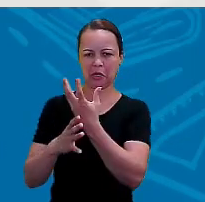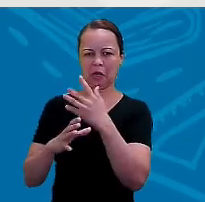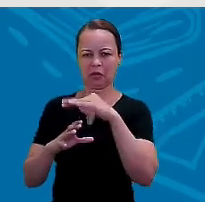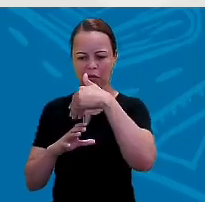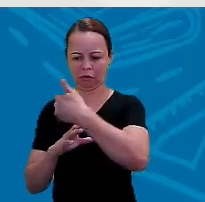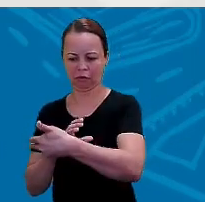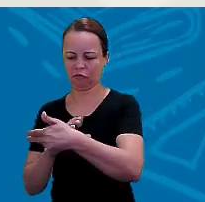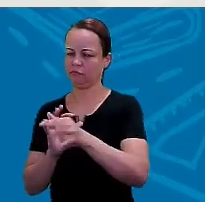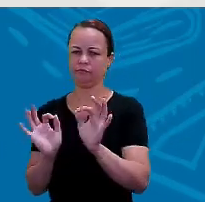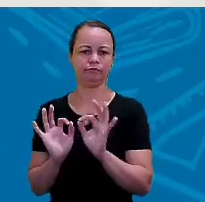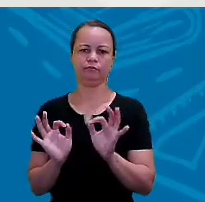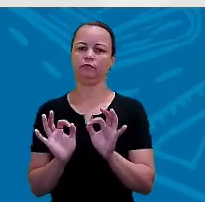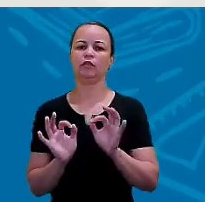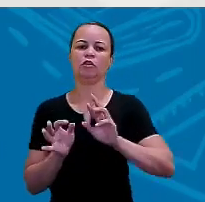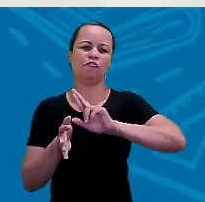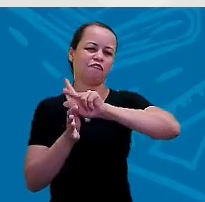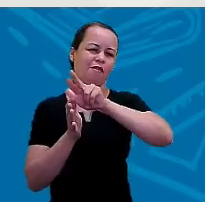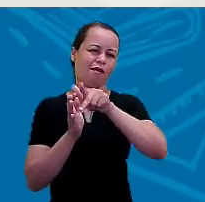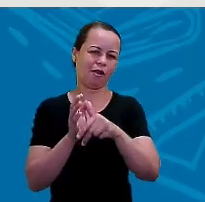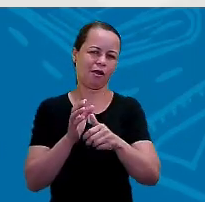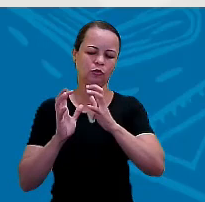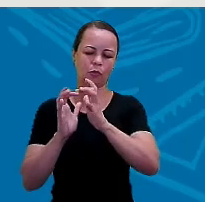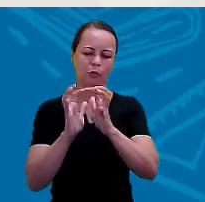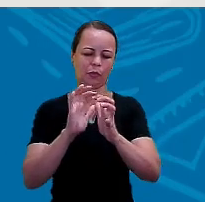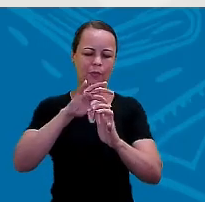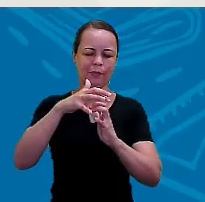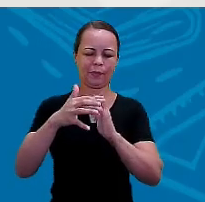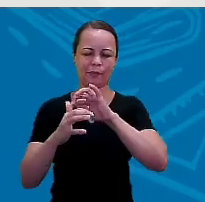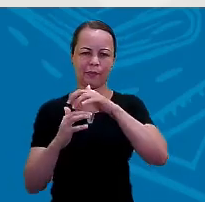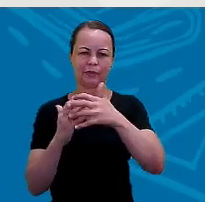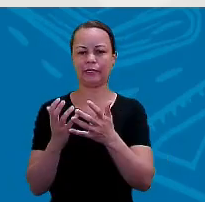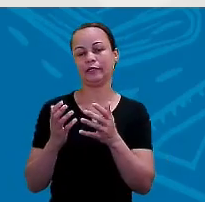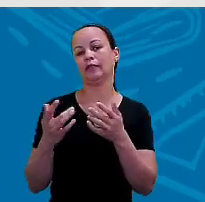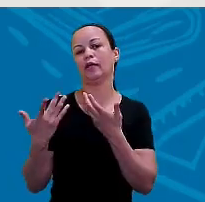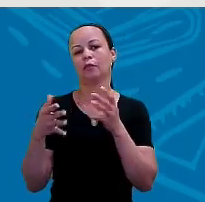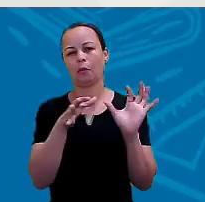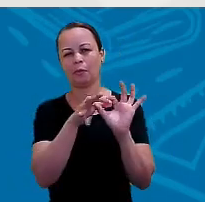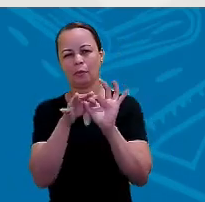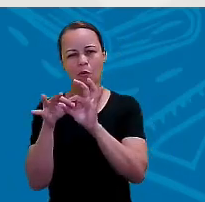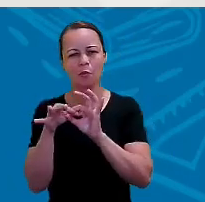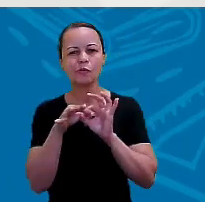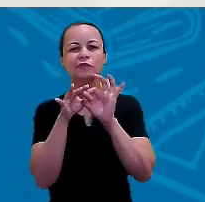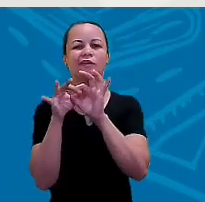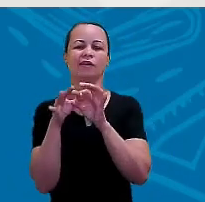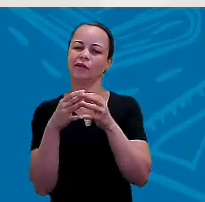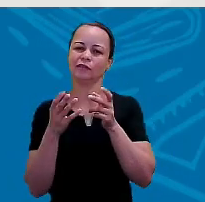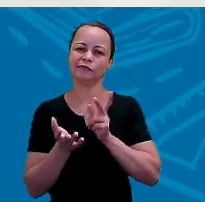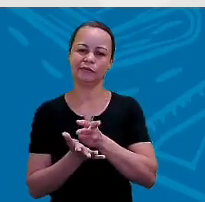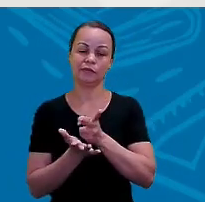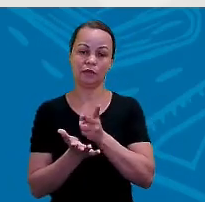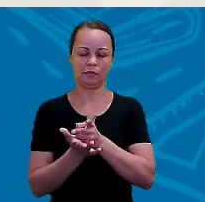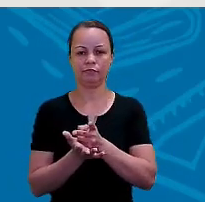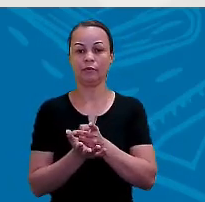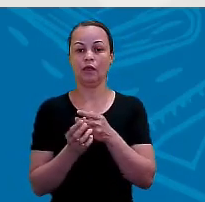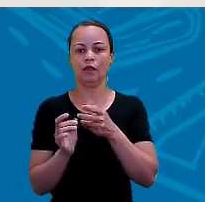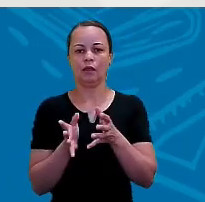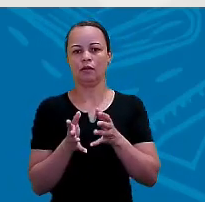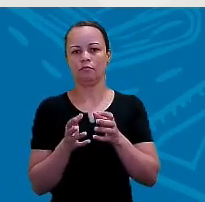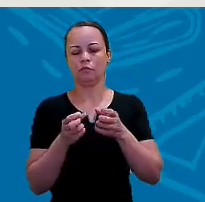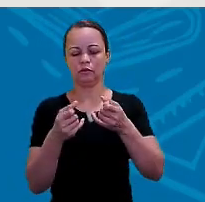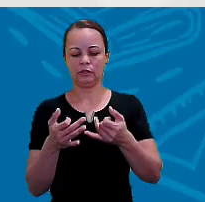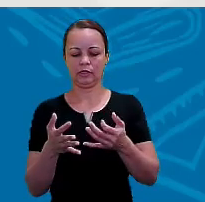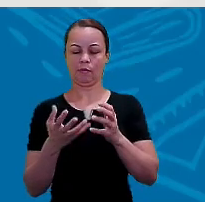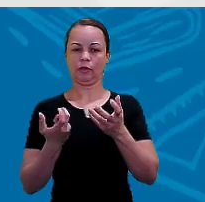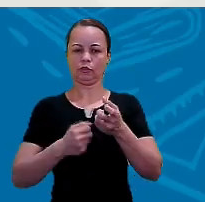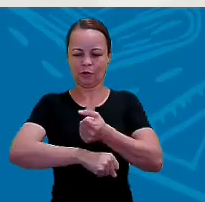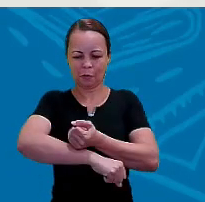verdade. São várias áreas que estão ao mesmo tempo se dialogando, comunicando. E eu posso dizer que as nossas emoções, que esse lado mais